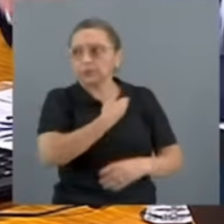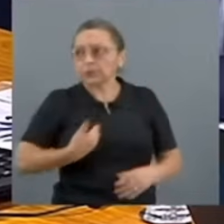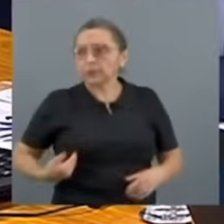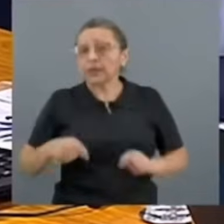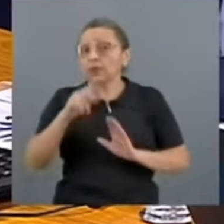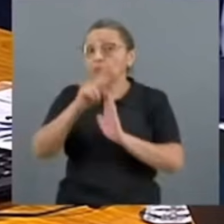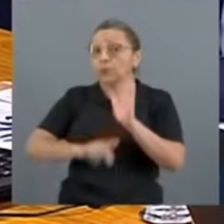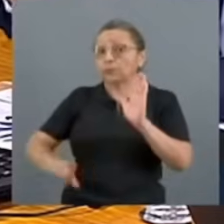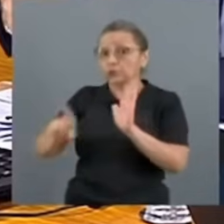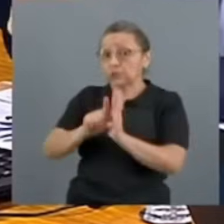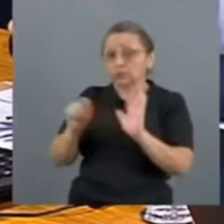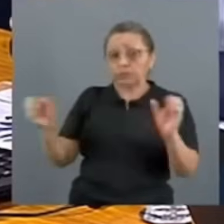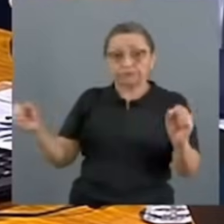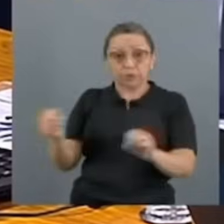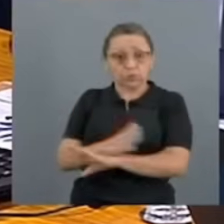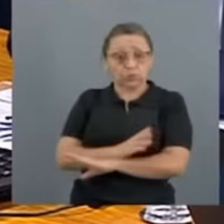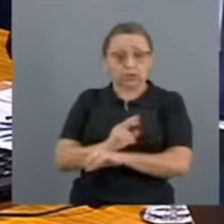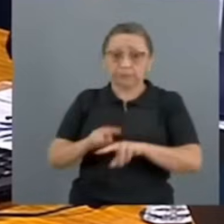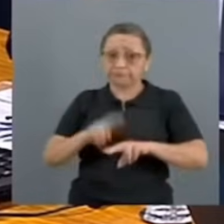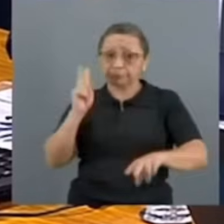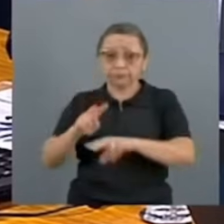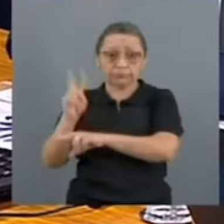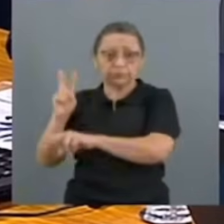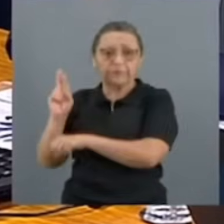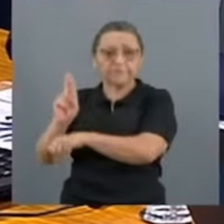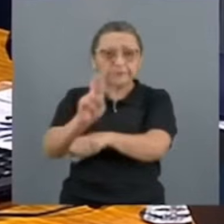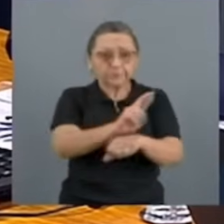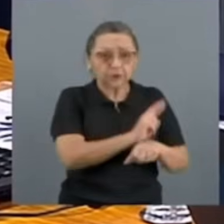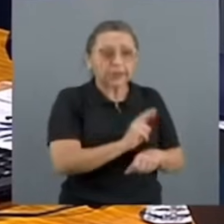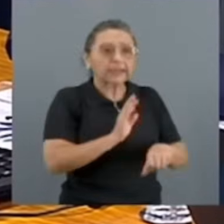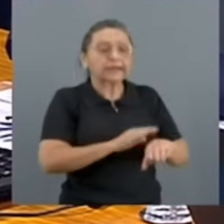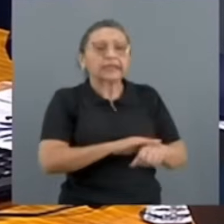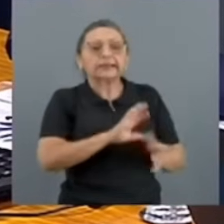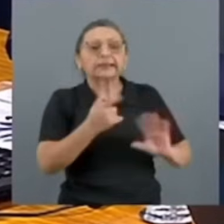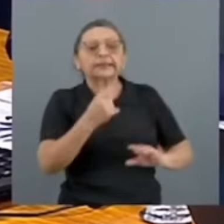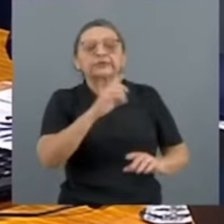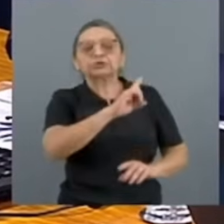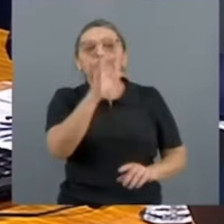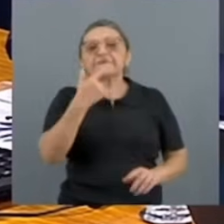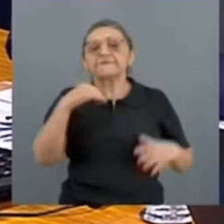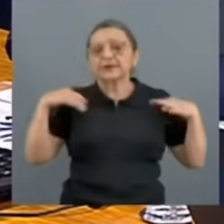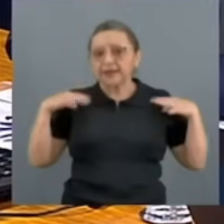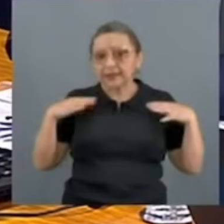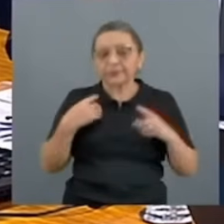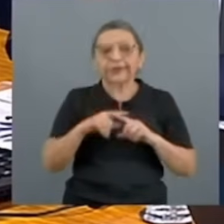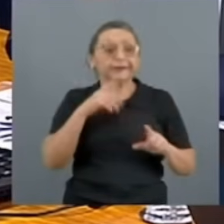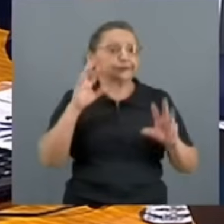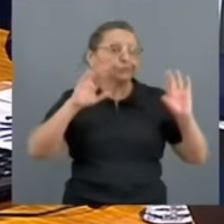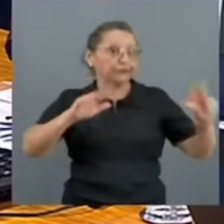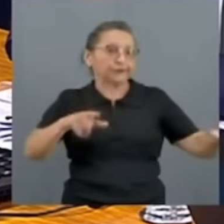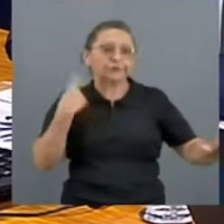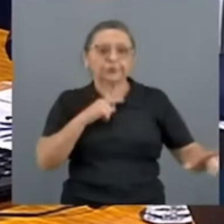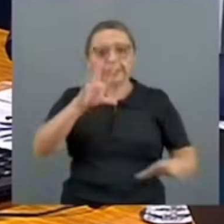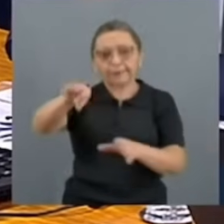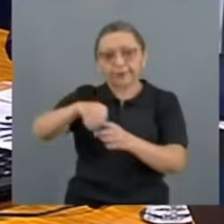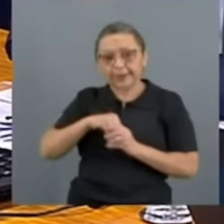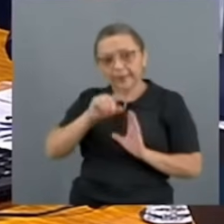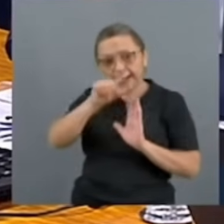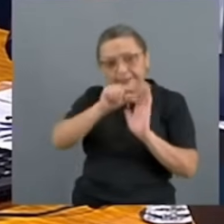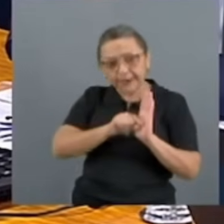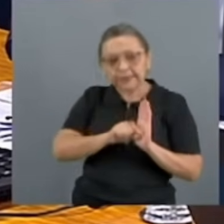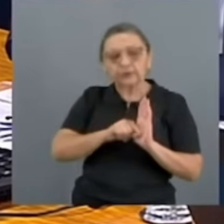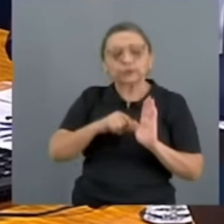projeto acaba com as saídas temporárias em feriados, o que é diferente do que nós acolhemos aqui a emenda do senador Sérgio Moro, que